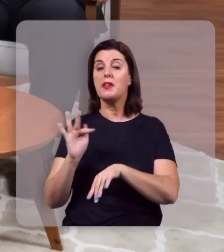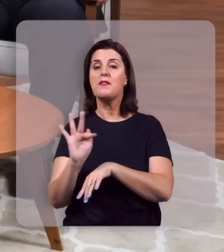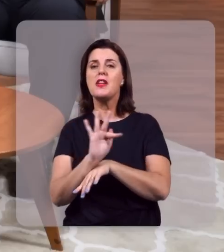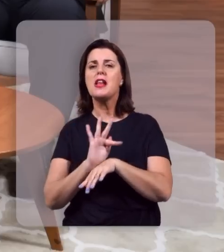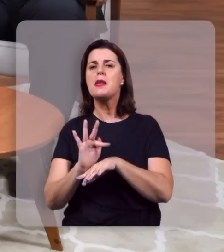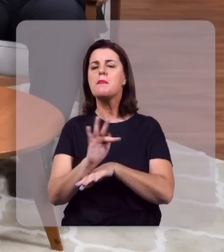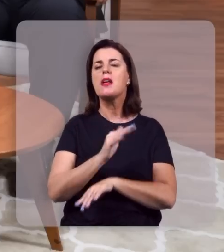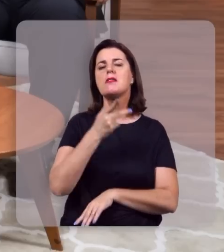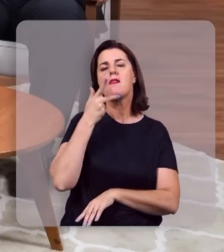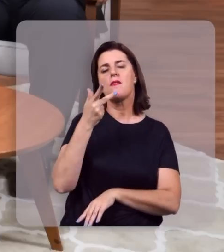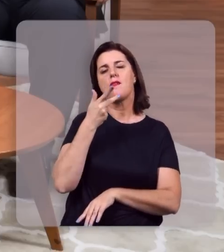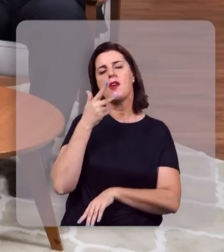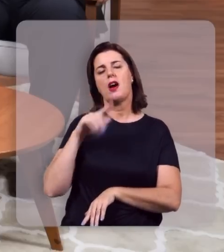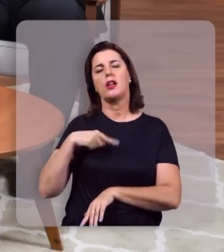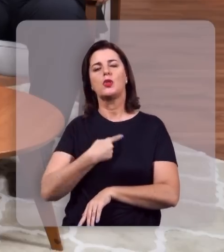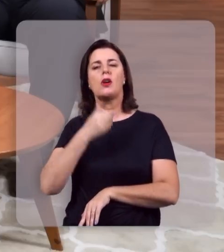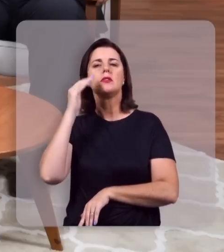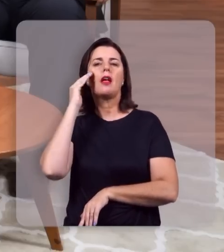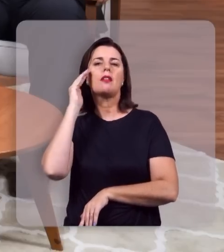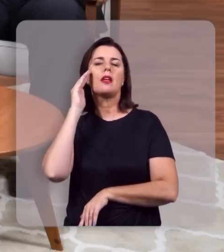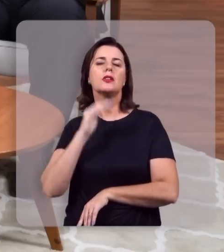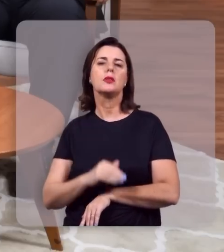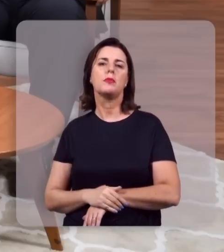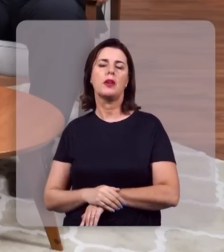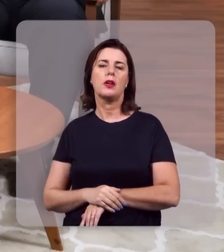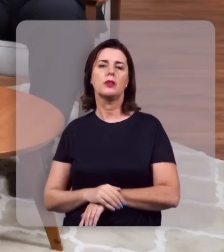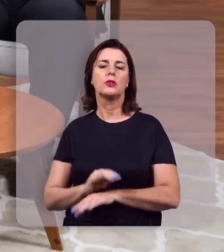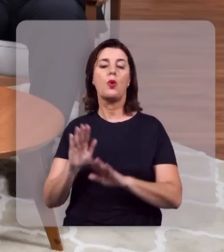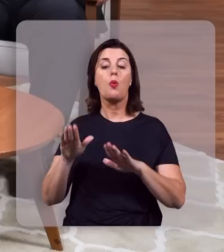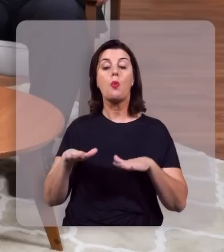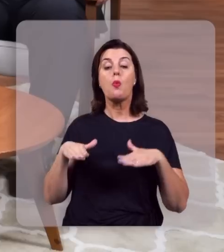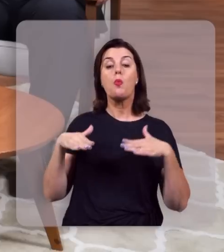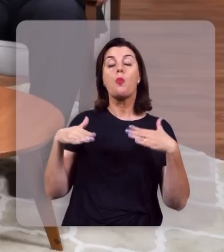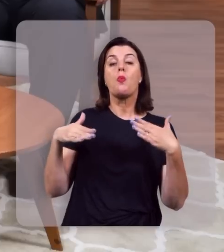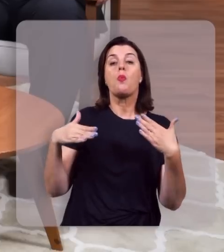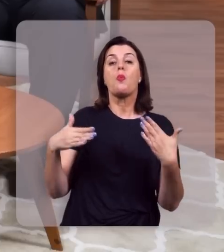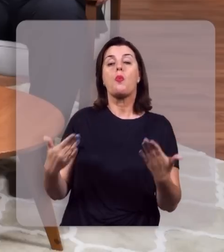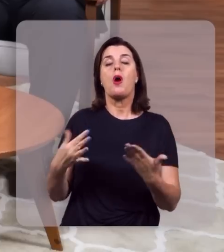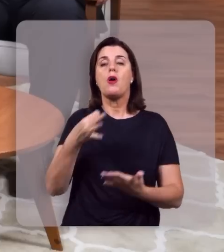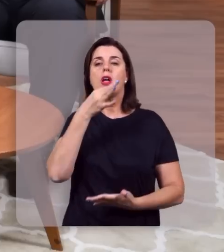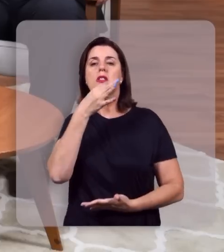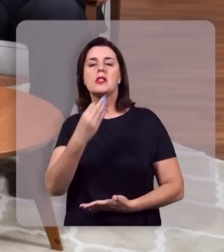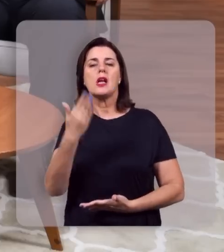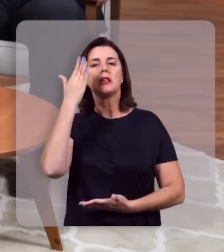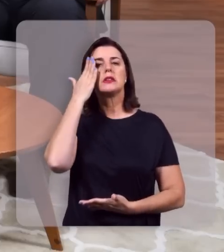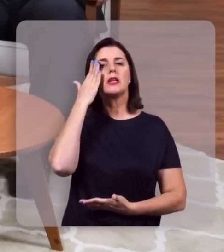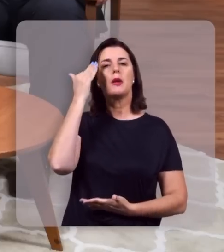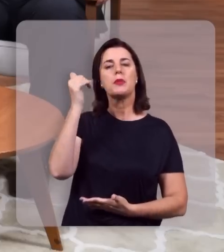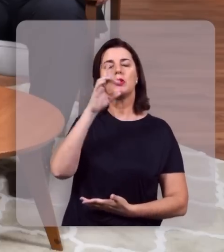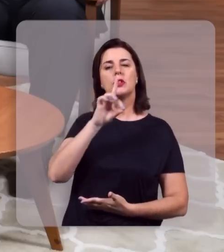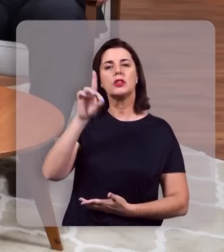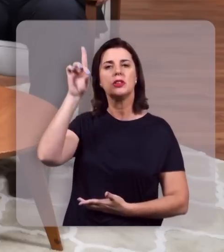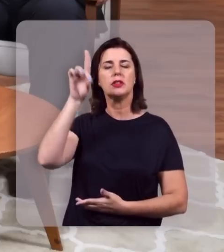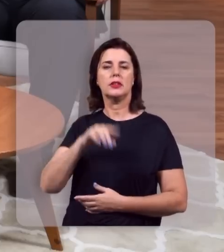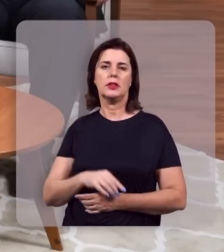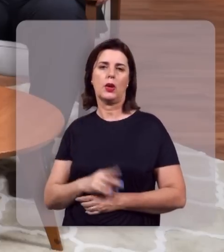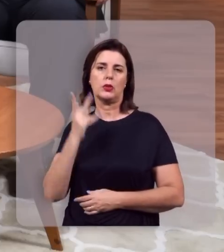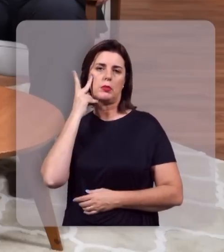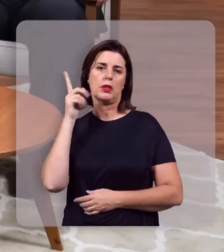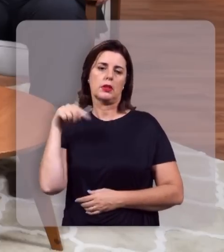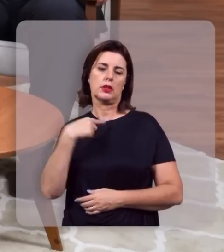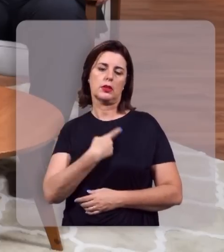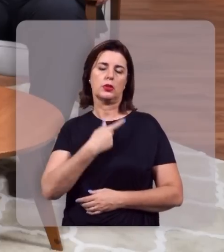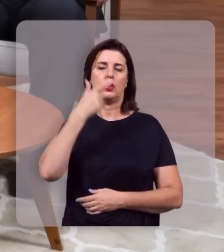nos ajuda a ter esse entendimento e essa compreensão. Qual que é a dica da sabedoria da parte de Deus